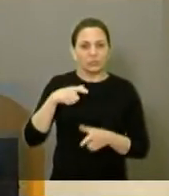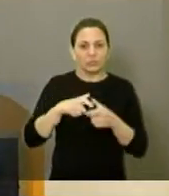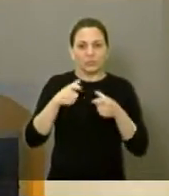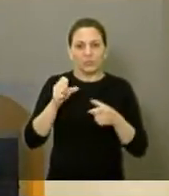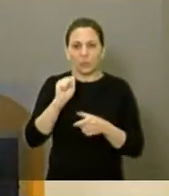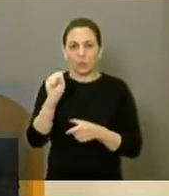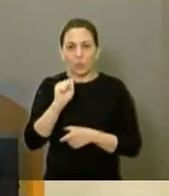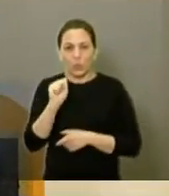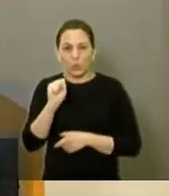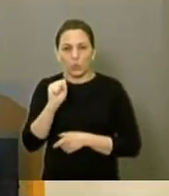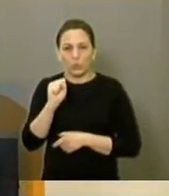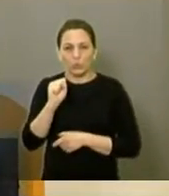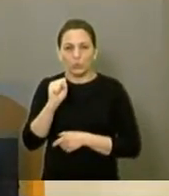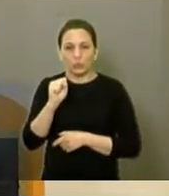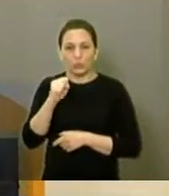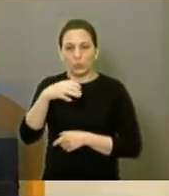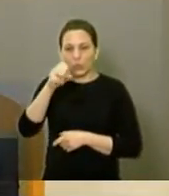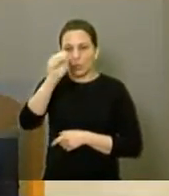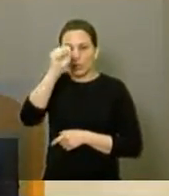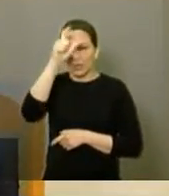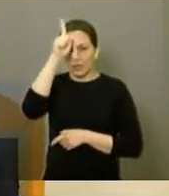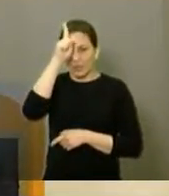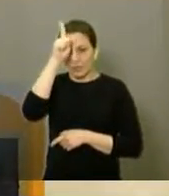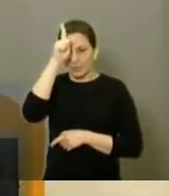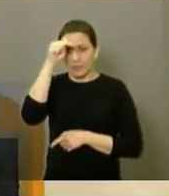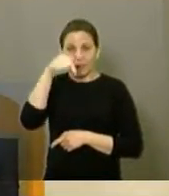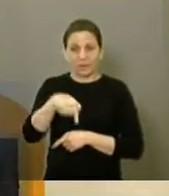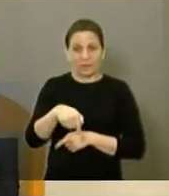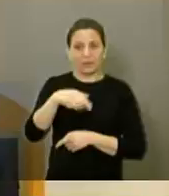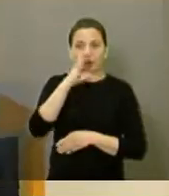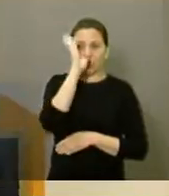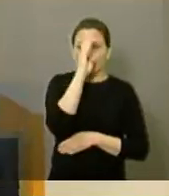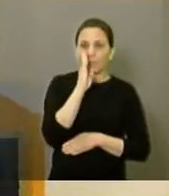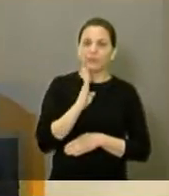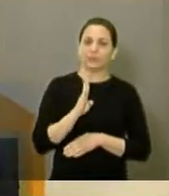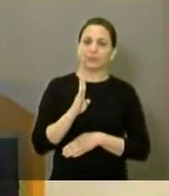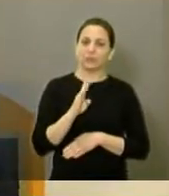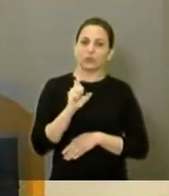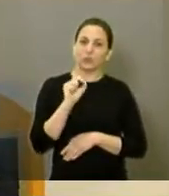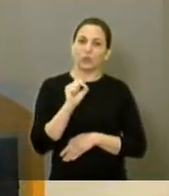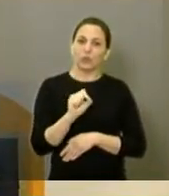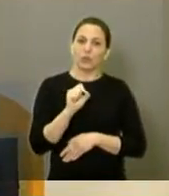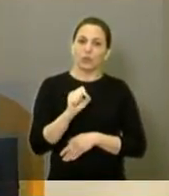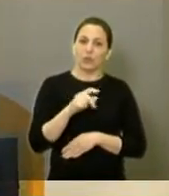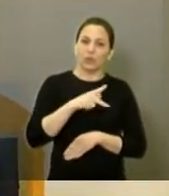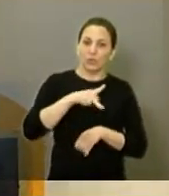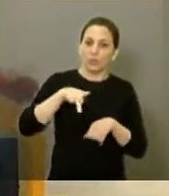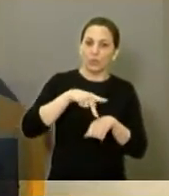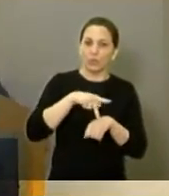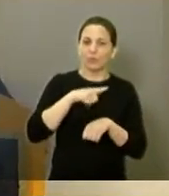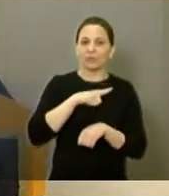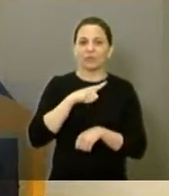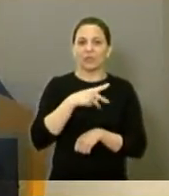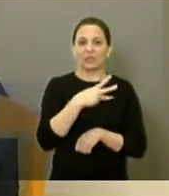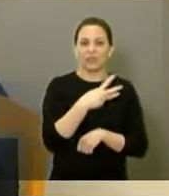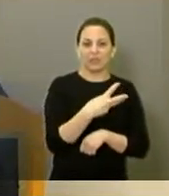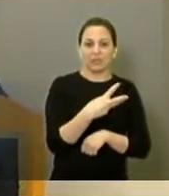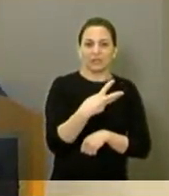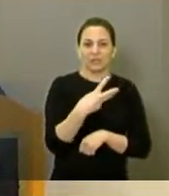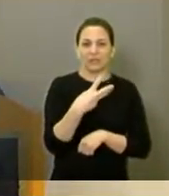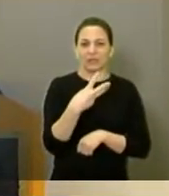alemanha ele surpreendeu que aqui no nosso país tem 30 e poucos